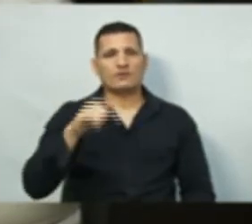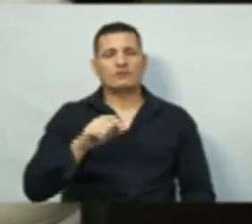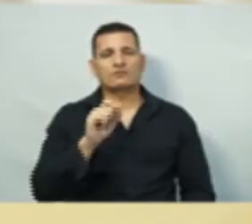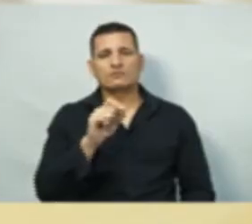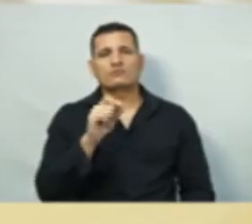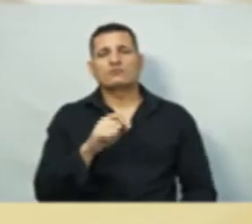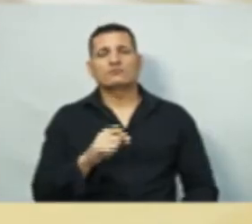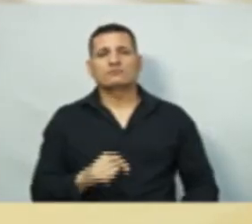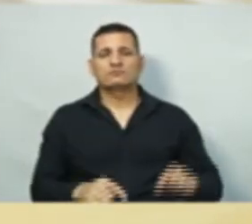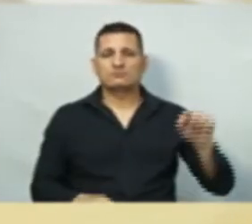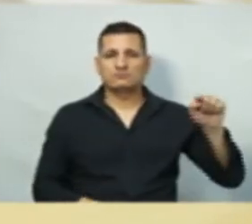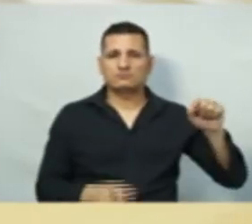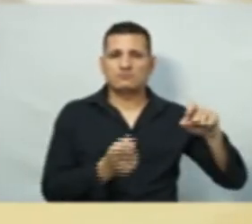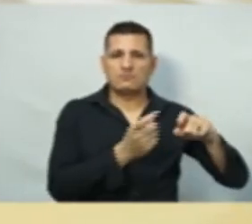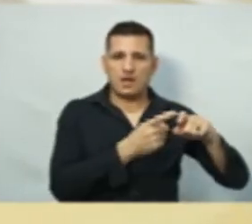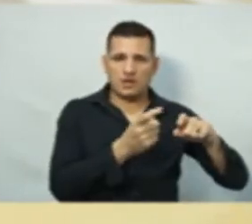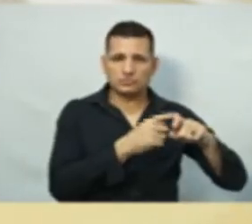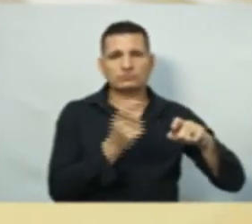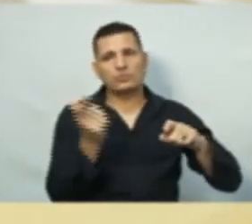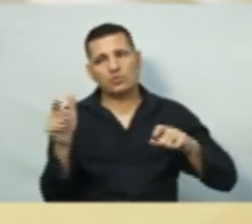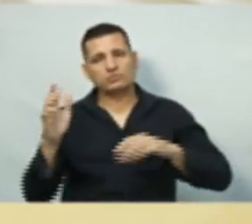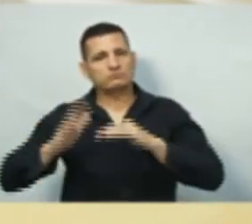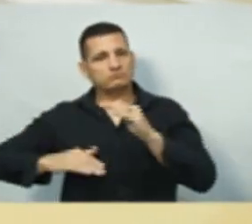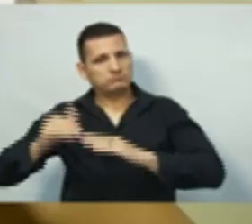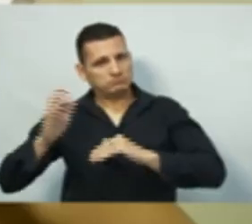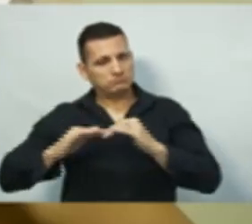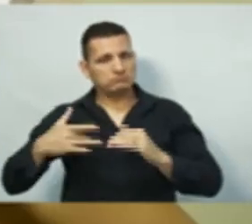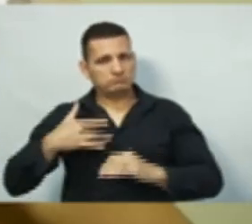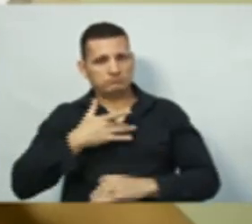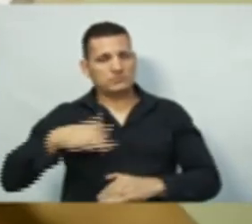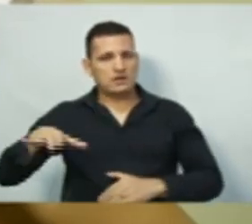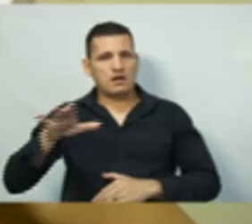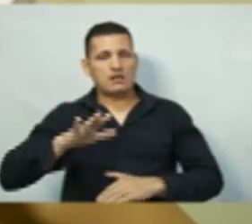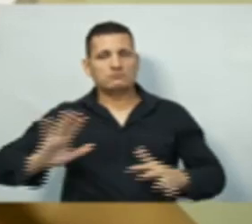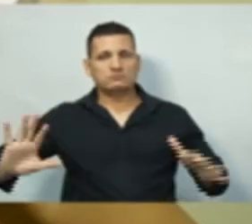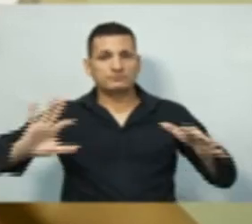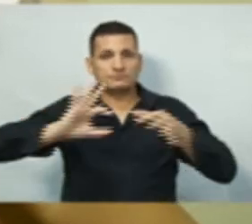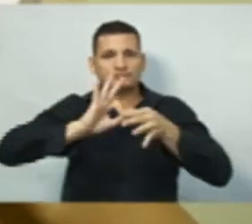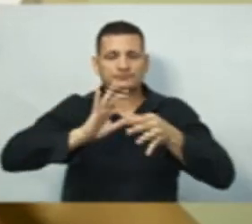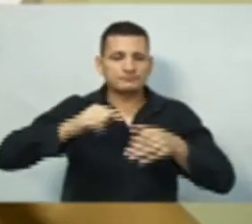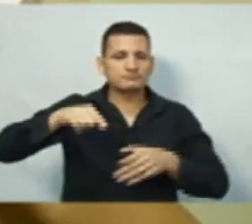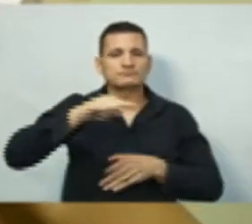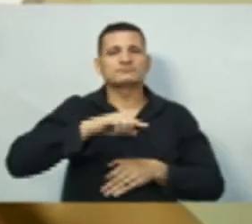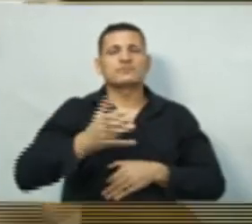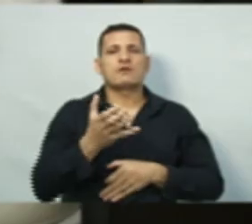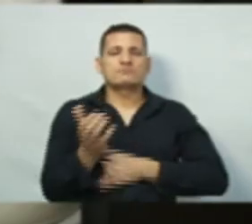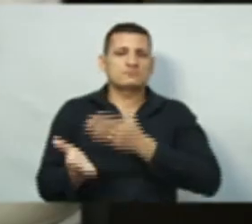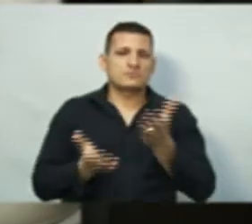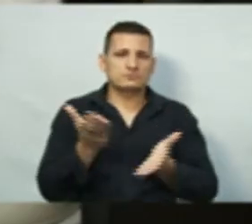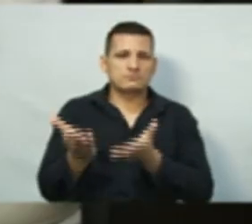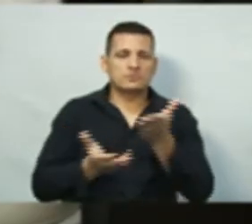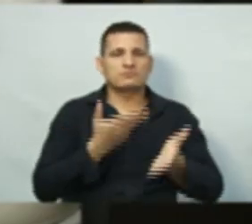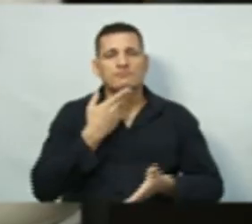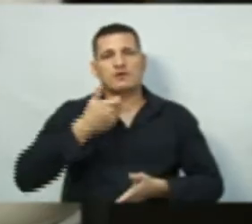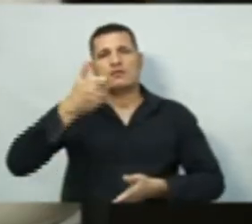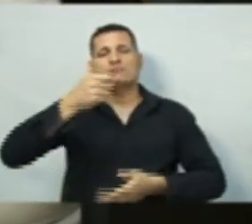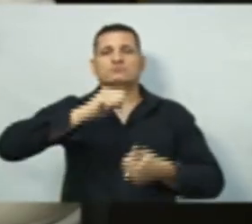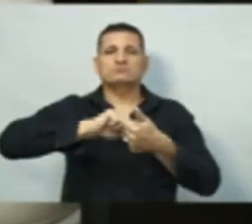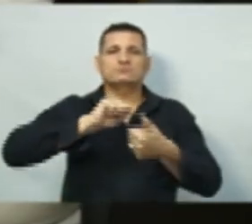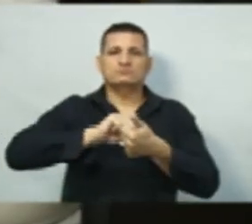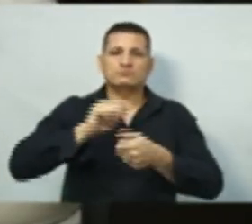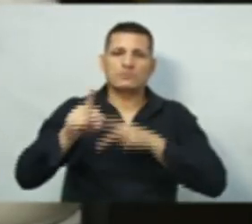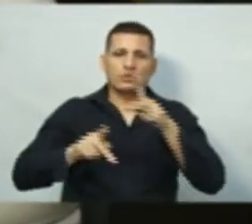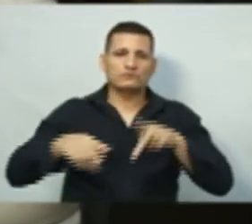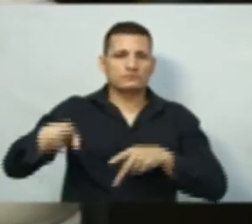da união de médicos e outros profissionais de saúde que buscam oferecer à população um atendimento de qualidade com